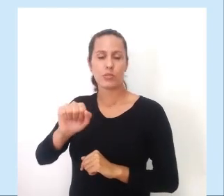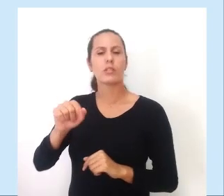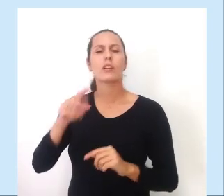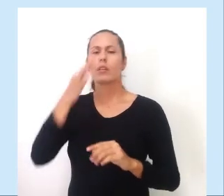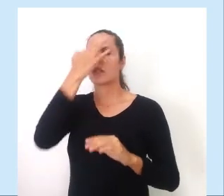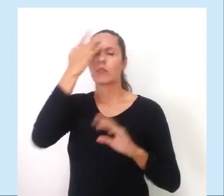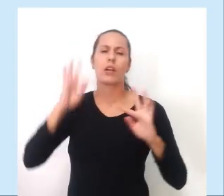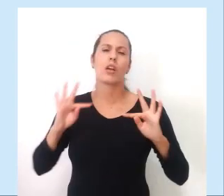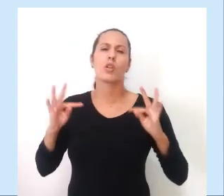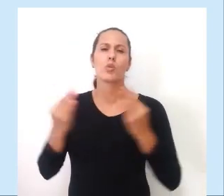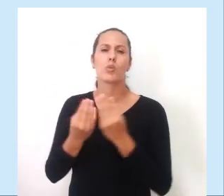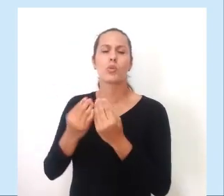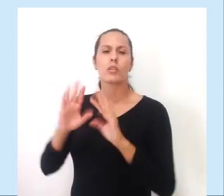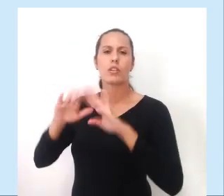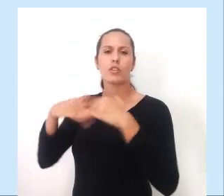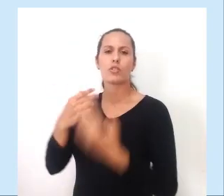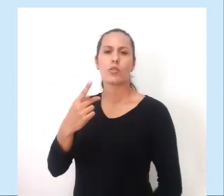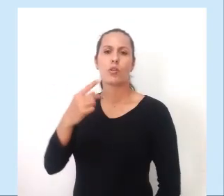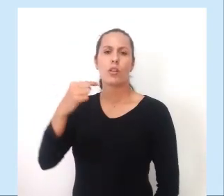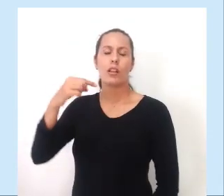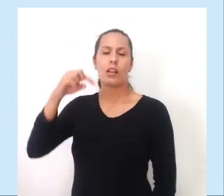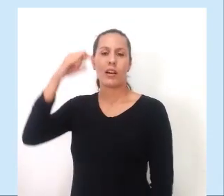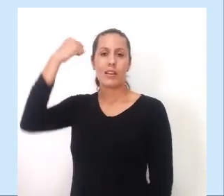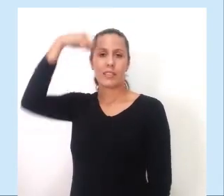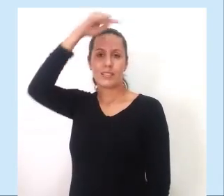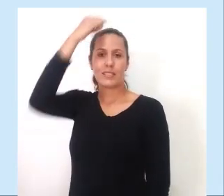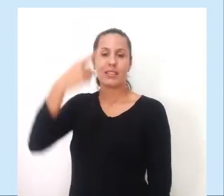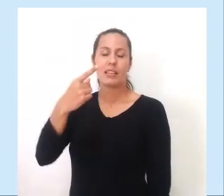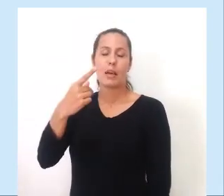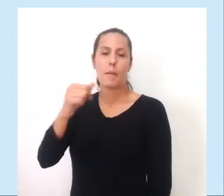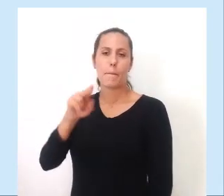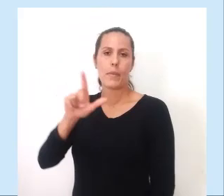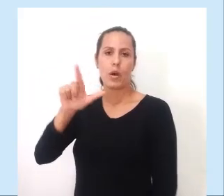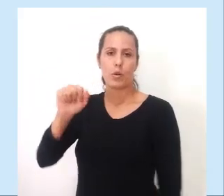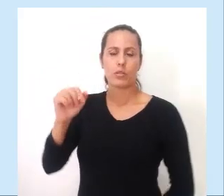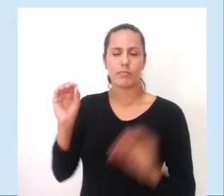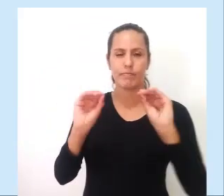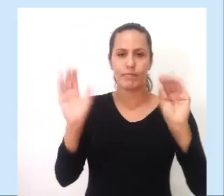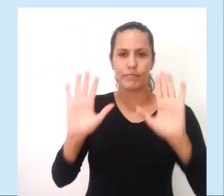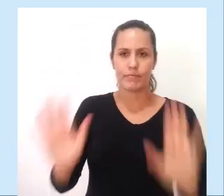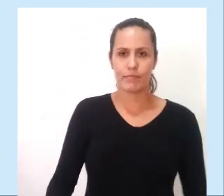professora Neuza, para toda a galerinha do EREM Santa Paula. Cheiro!